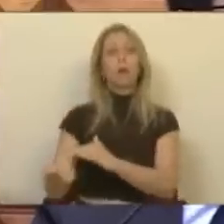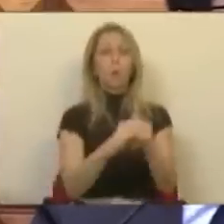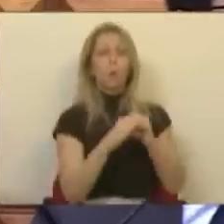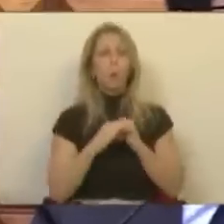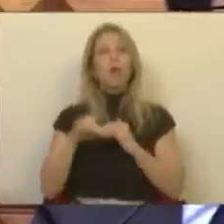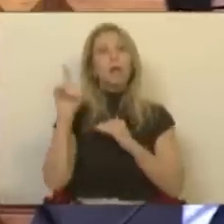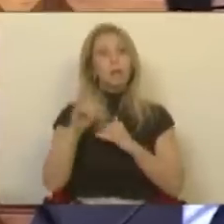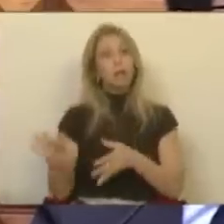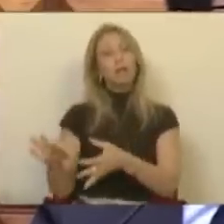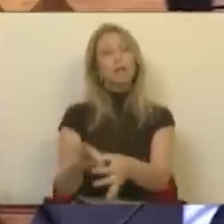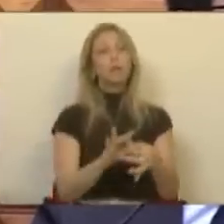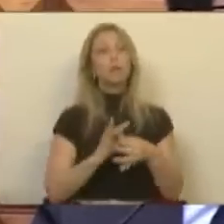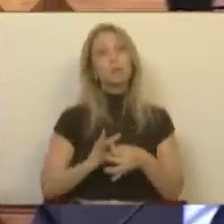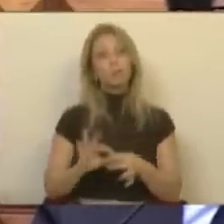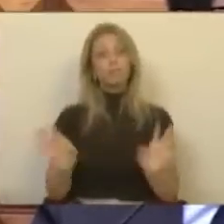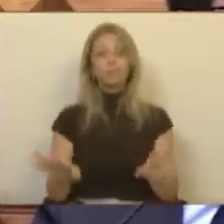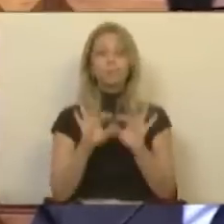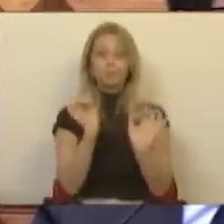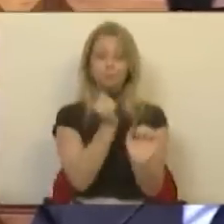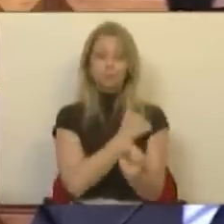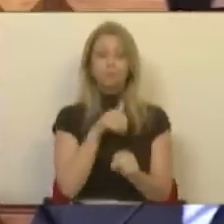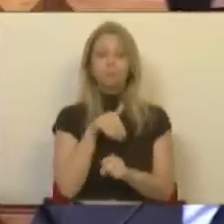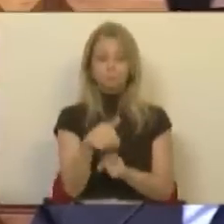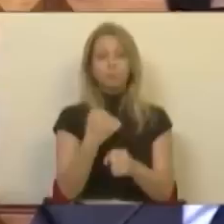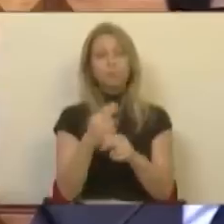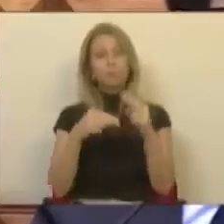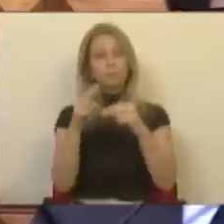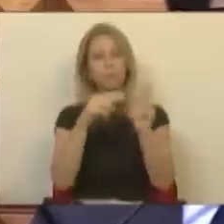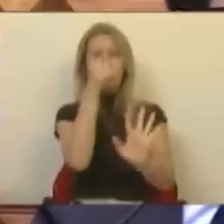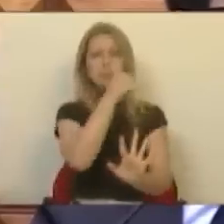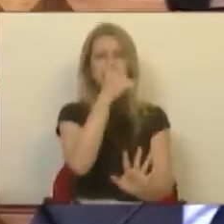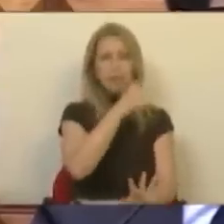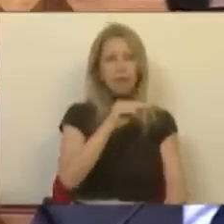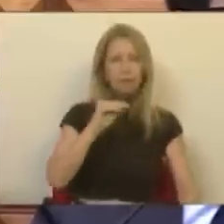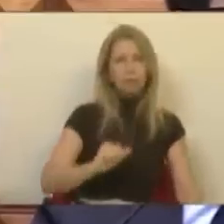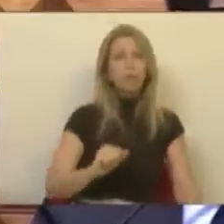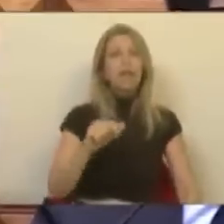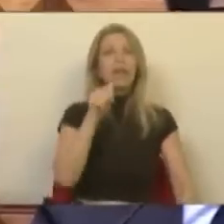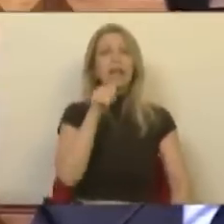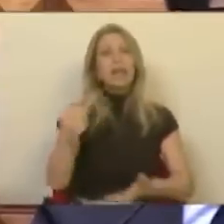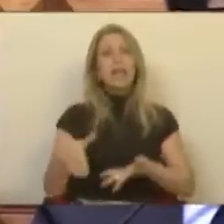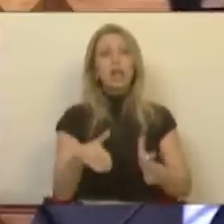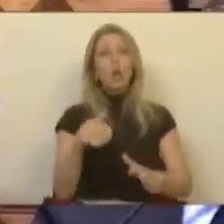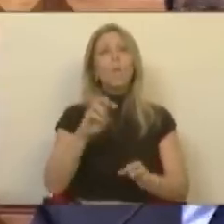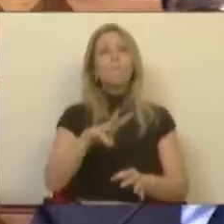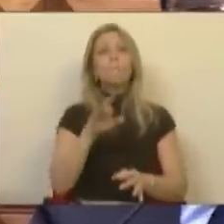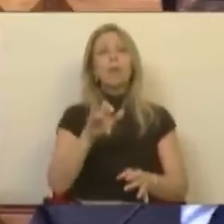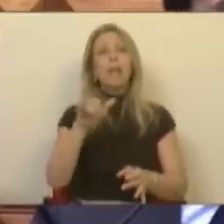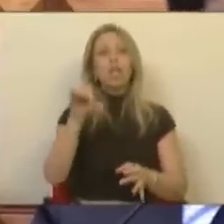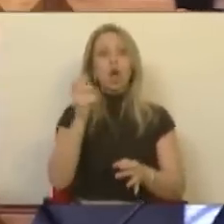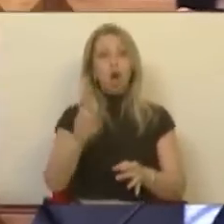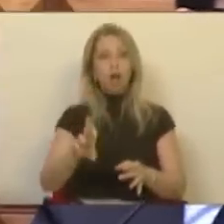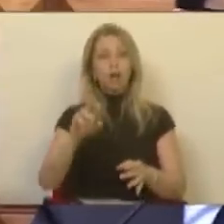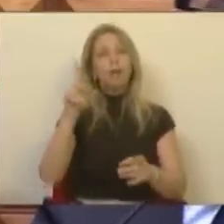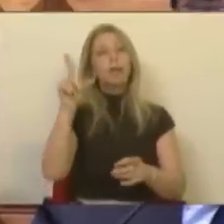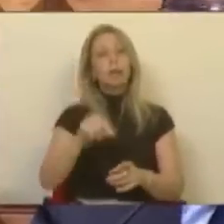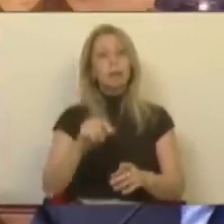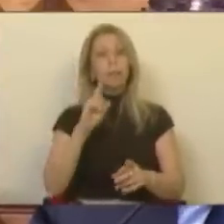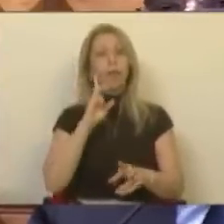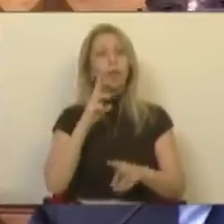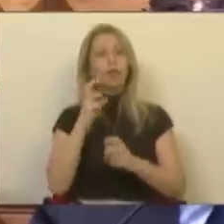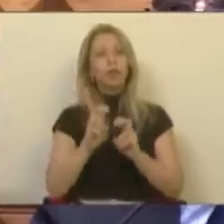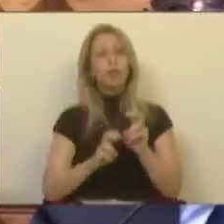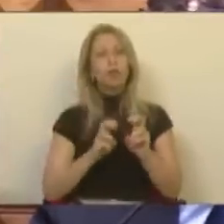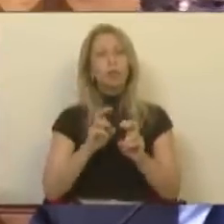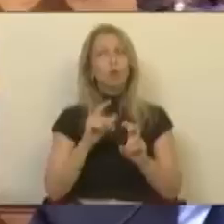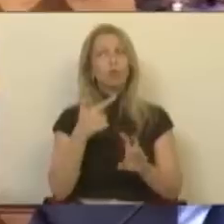é assim com as residências que serão feitas em Santarém em Rio maior e em tomar e que dará uma nova vida aos